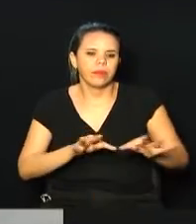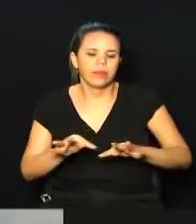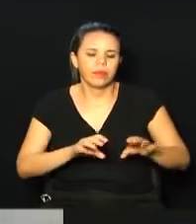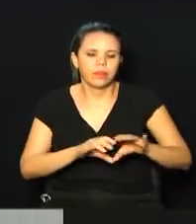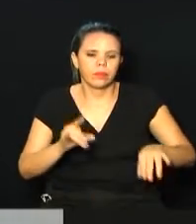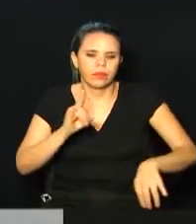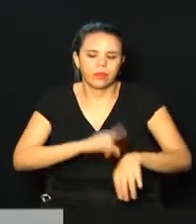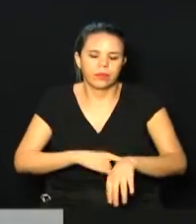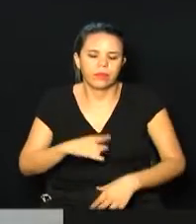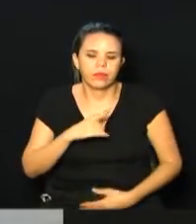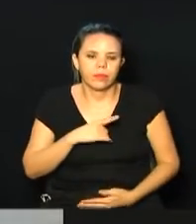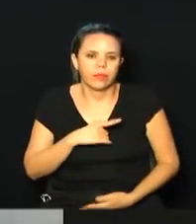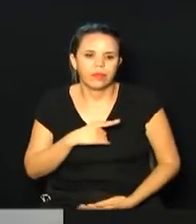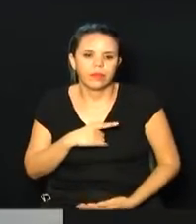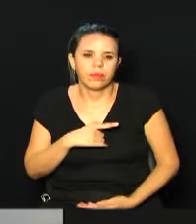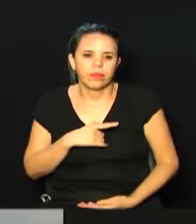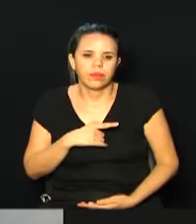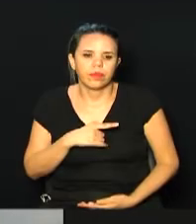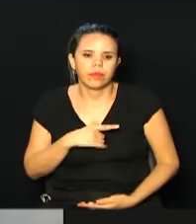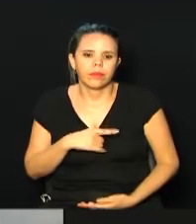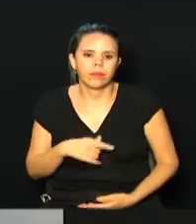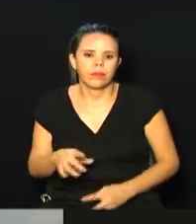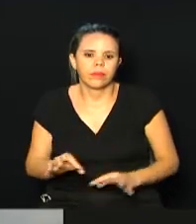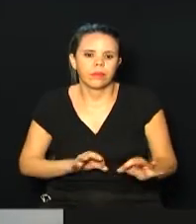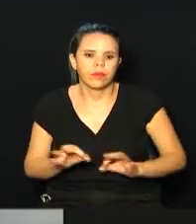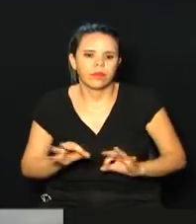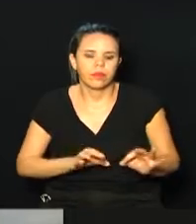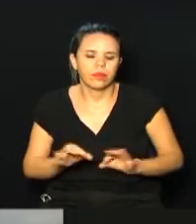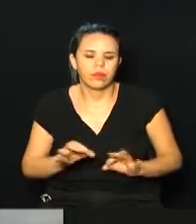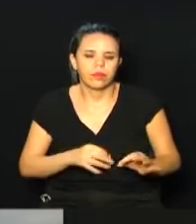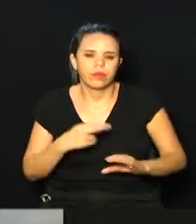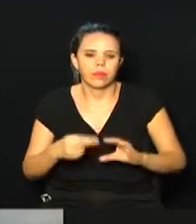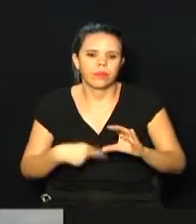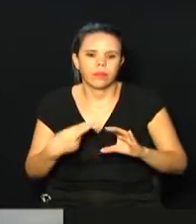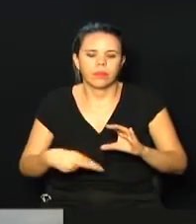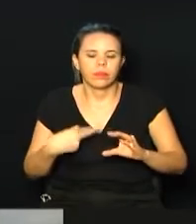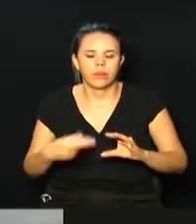um plano de drenagem, um plano de resíduos,